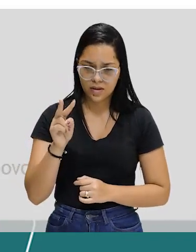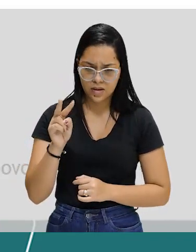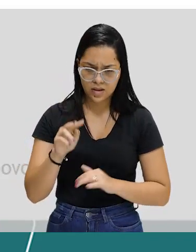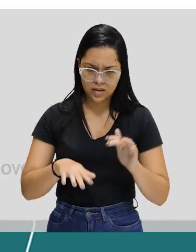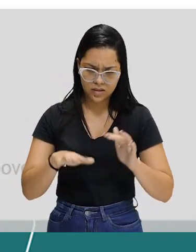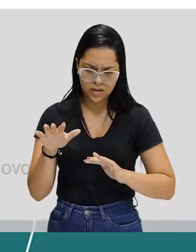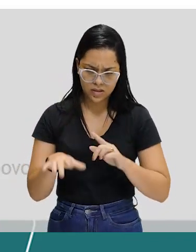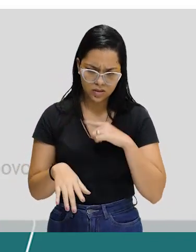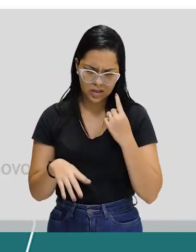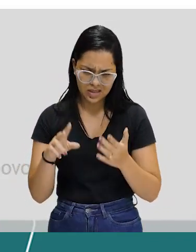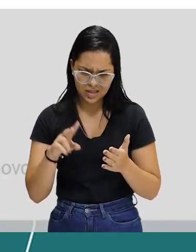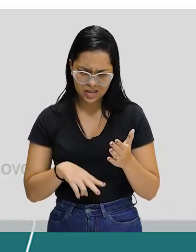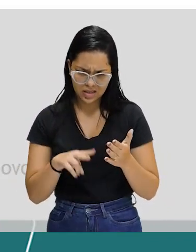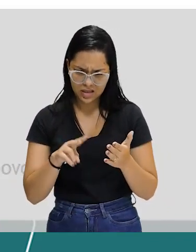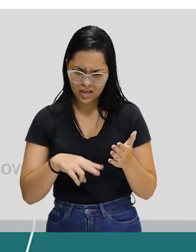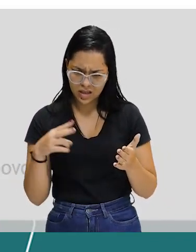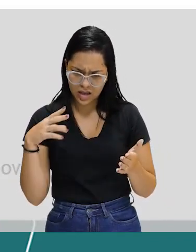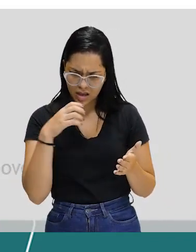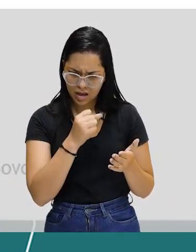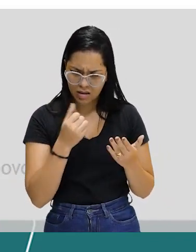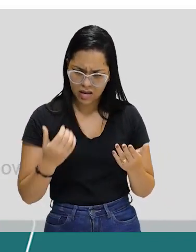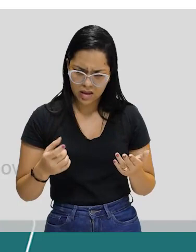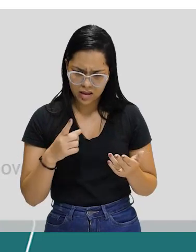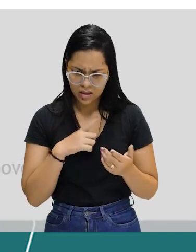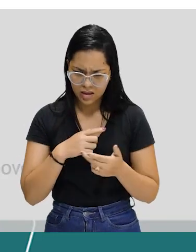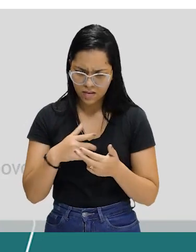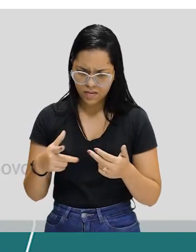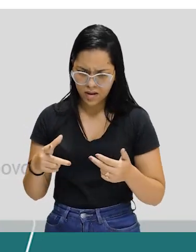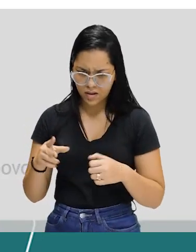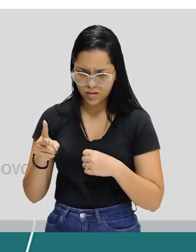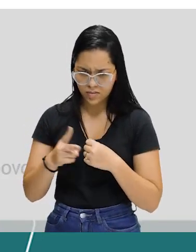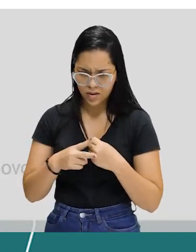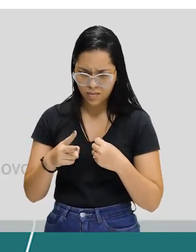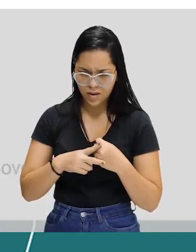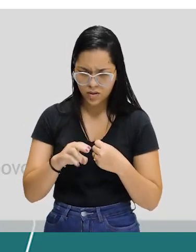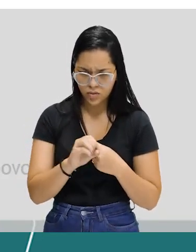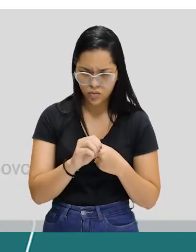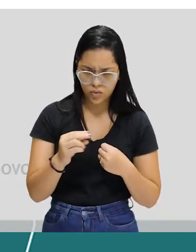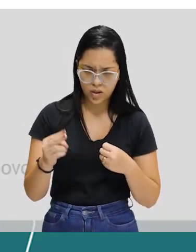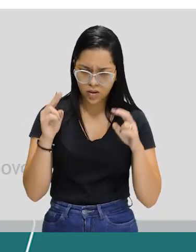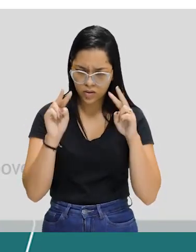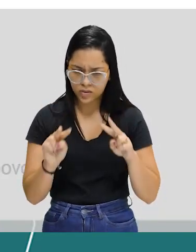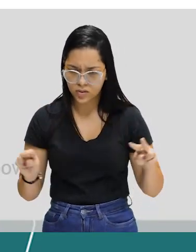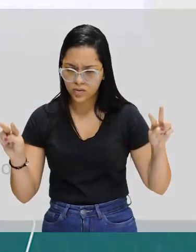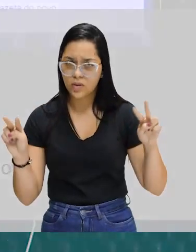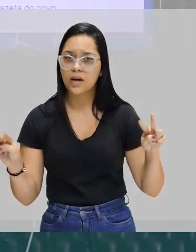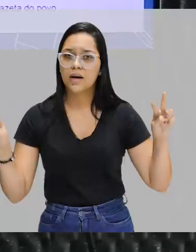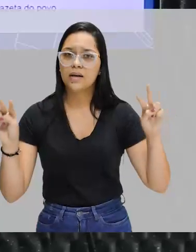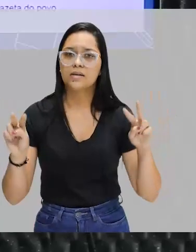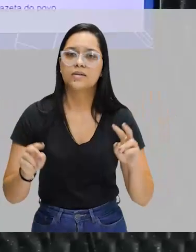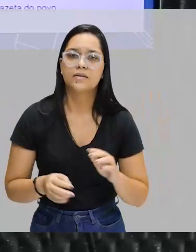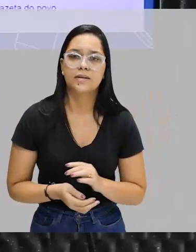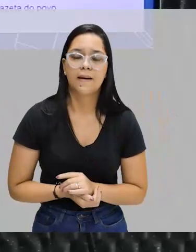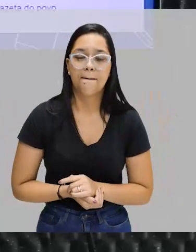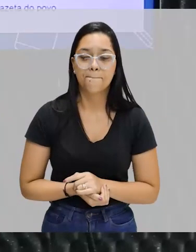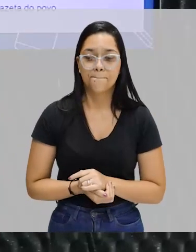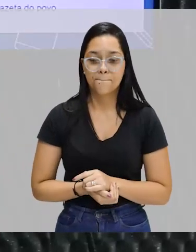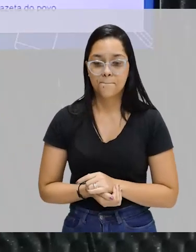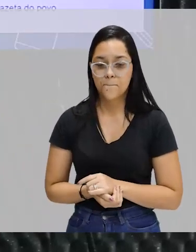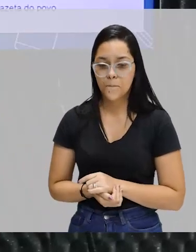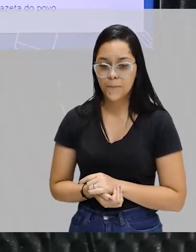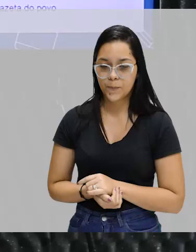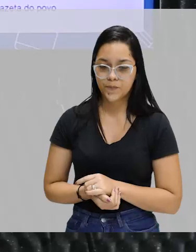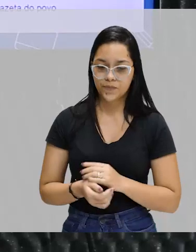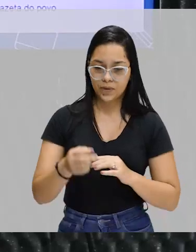Às vezes a gente lê com tanta pressa, acaba pegando mais os recursos verbais e esquece de interpretar como um todo. Observem, ó, ele